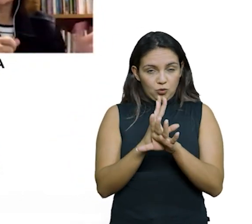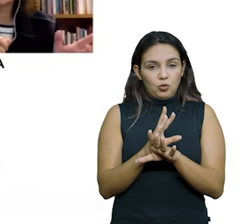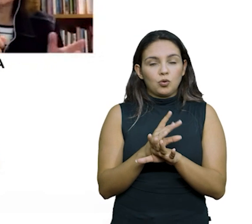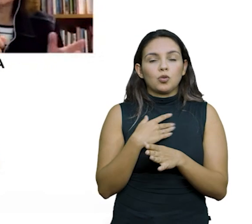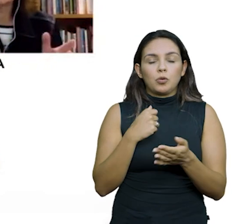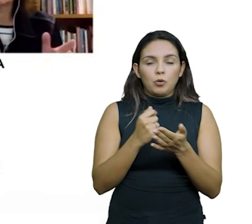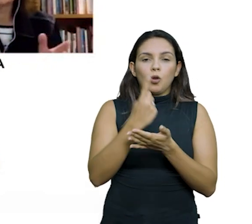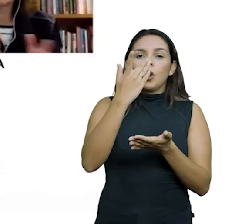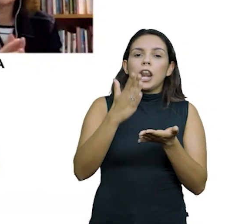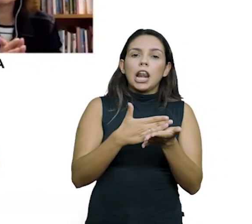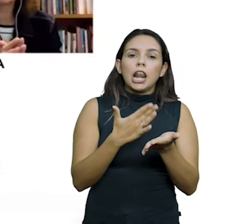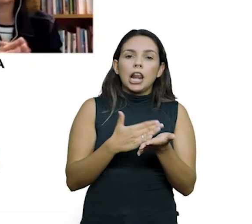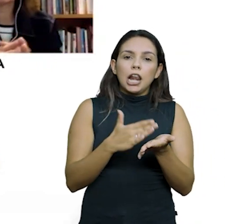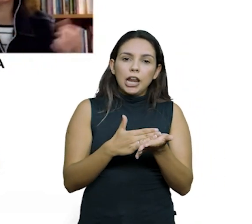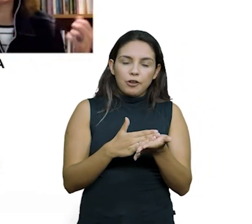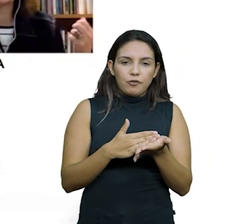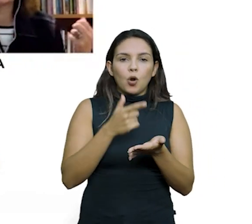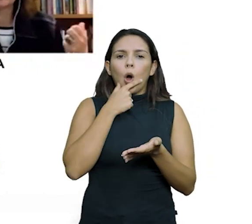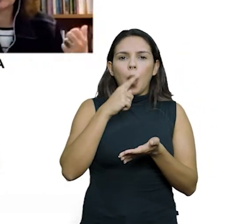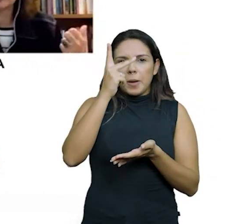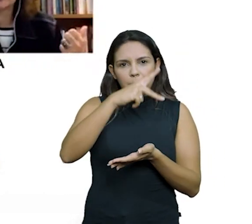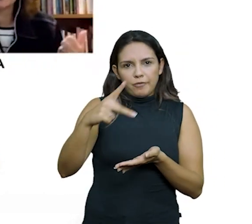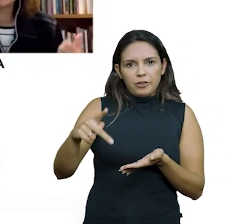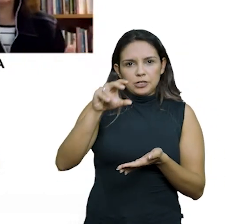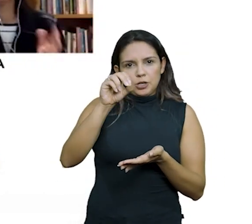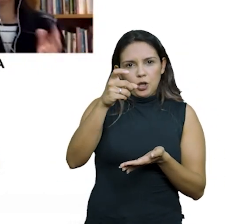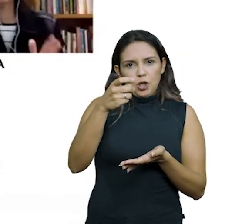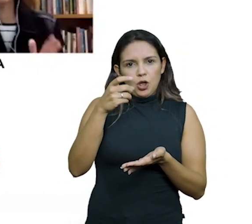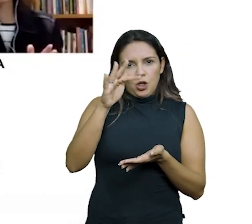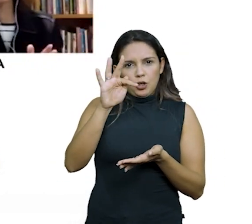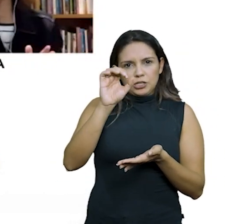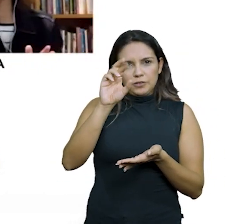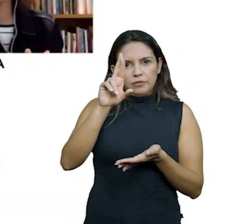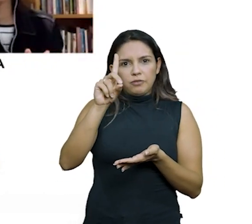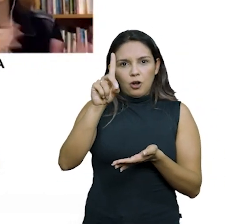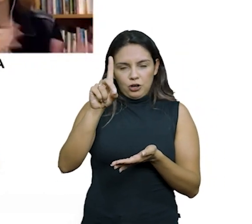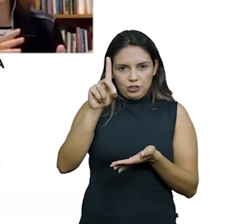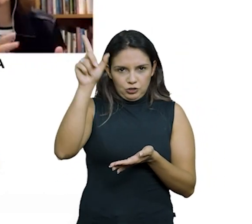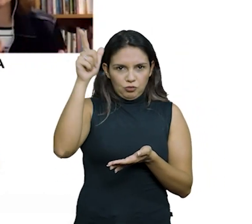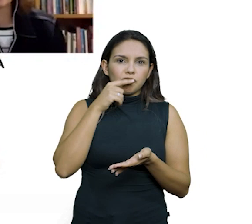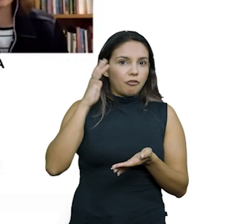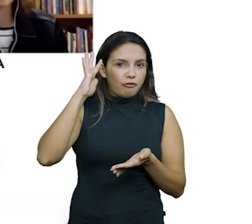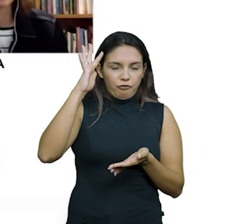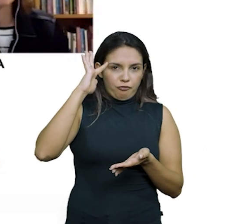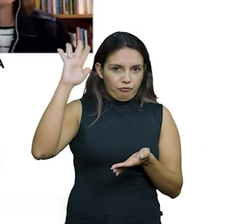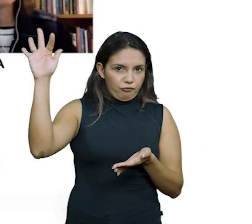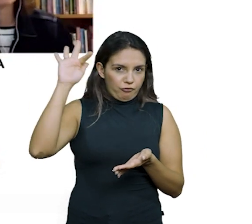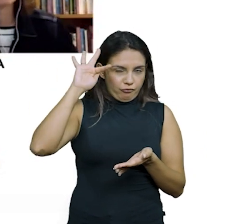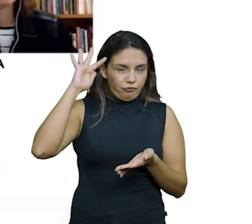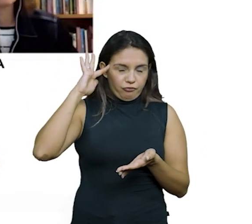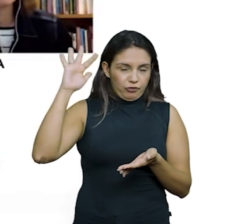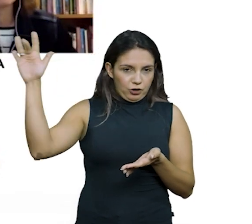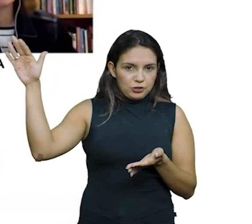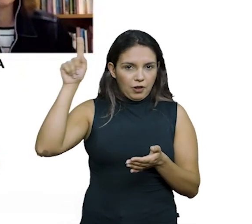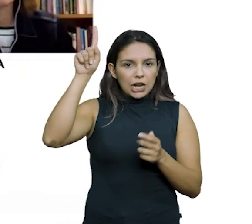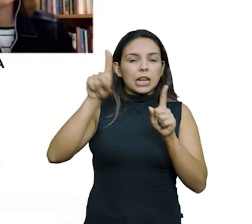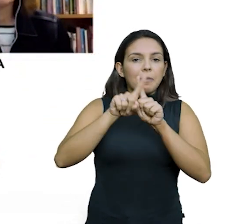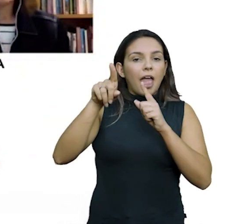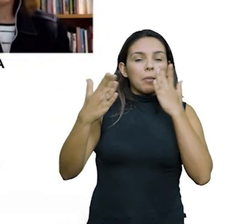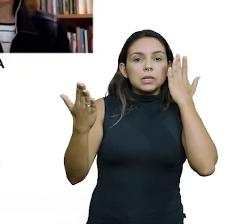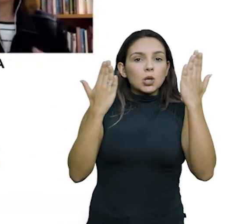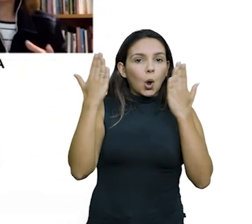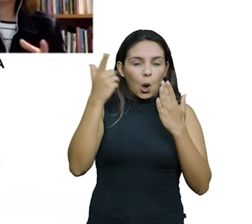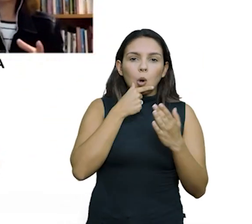de um professor de Oxford, um livro sobre pausa, um filósofo lá de Oxford, filósofo e psicólogo. E o